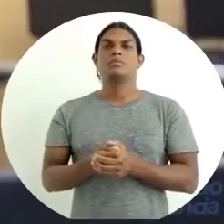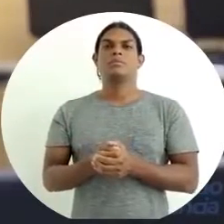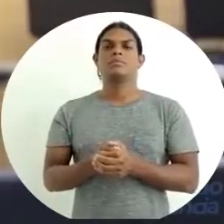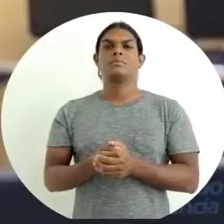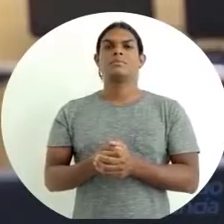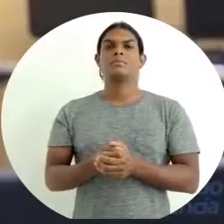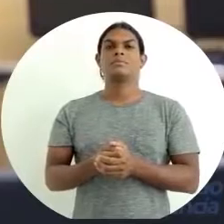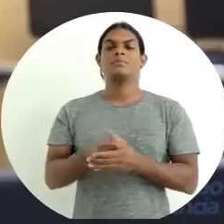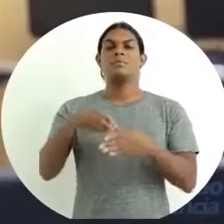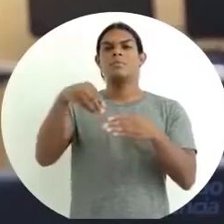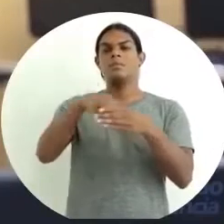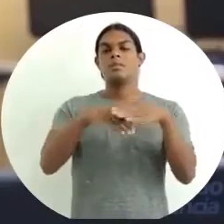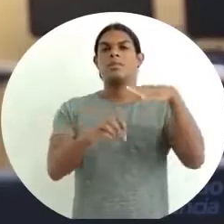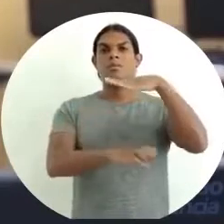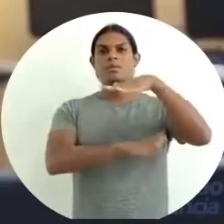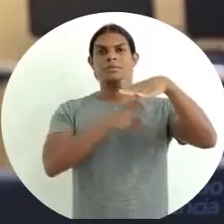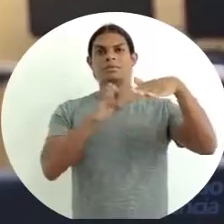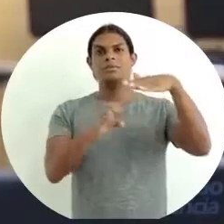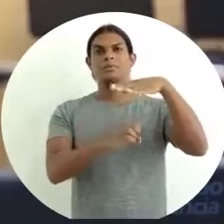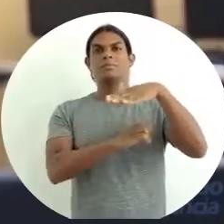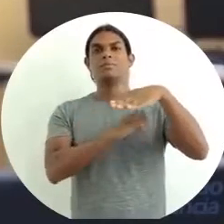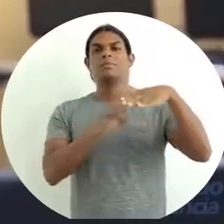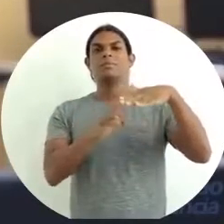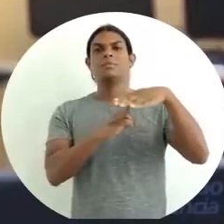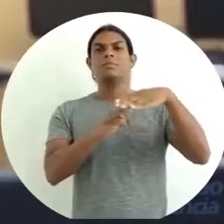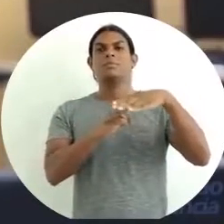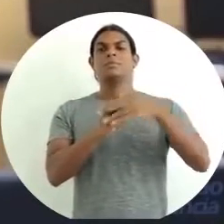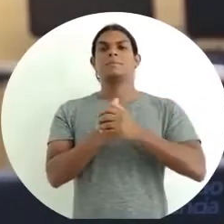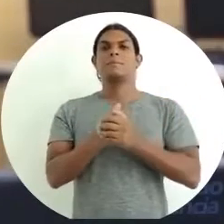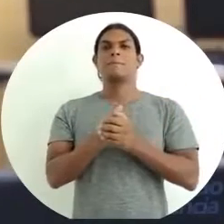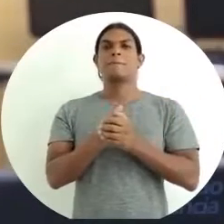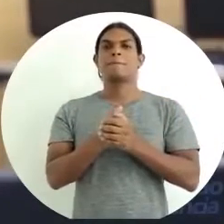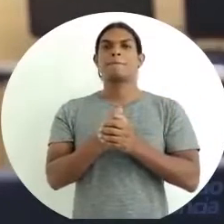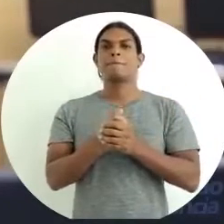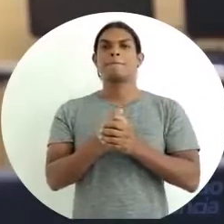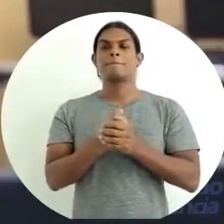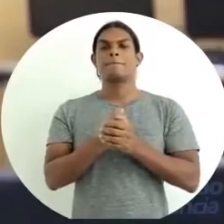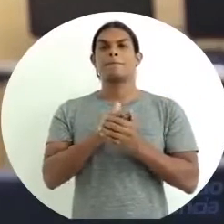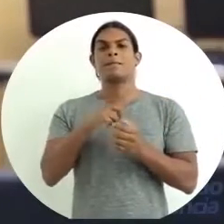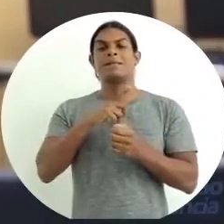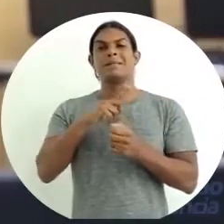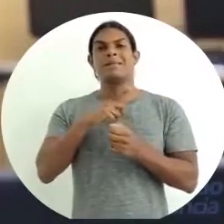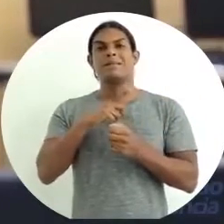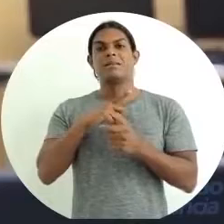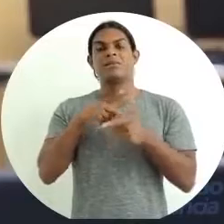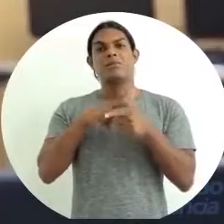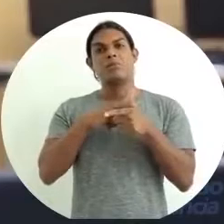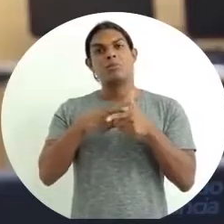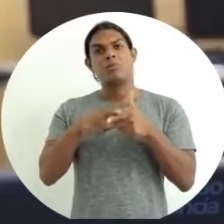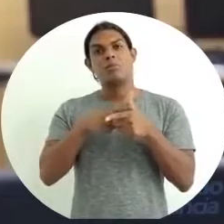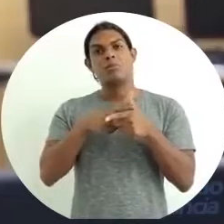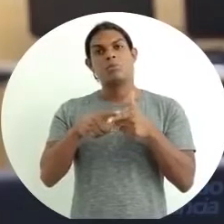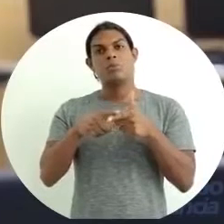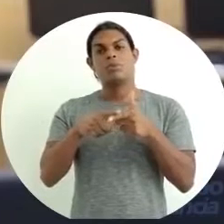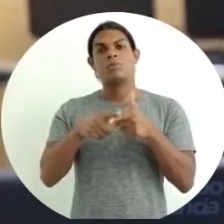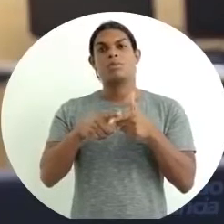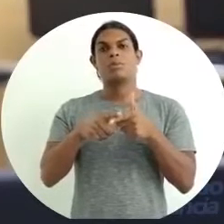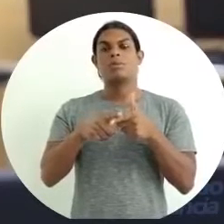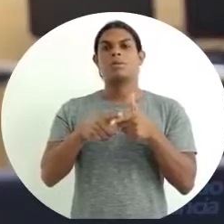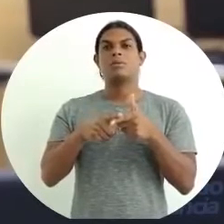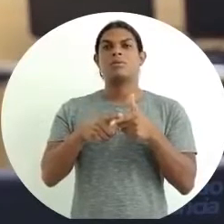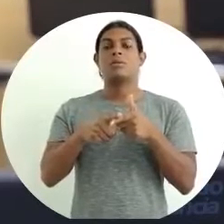do assegurado, que a lesão vier perturbar funcionalmente e até